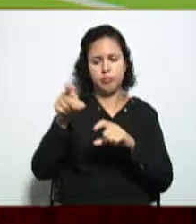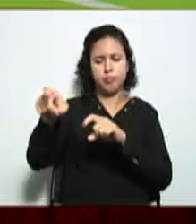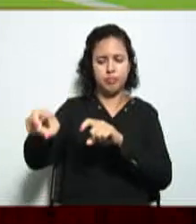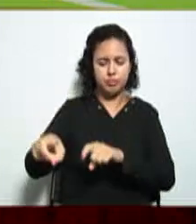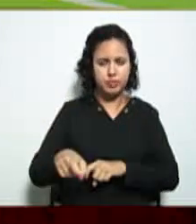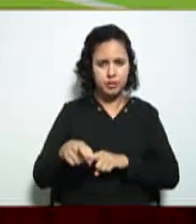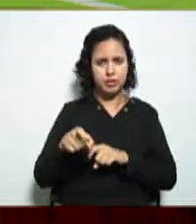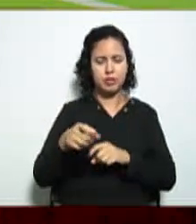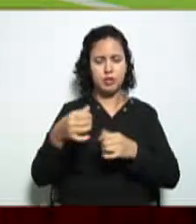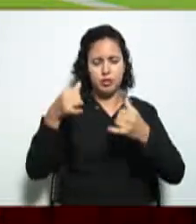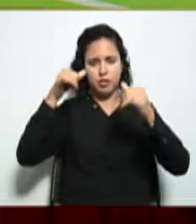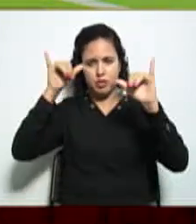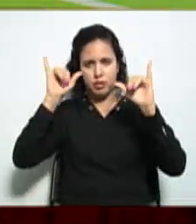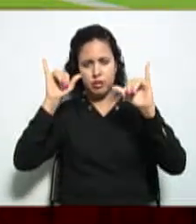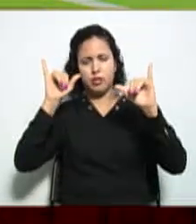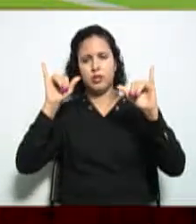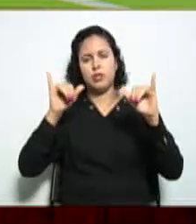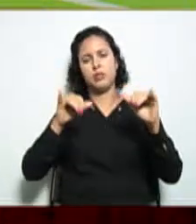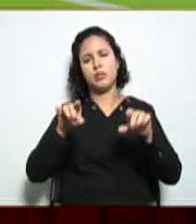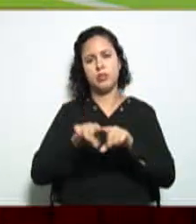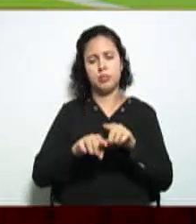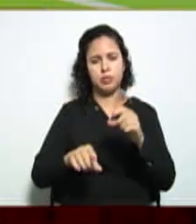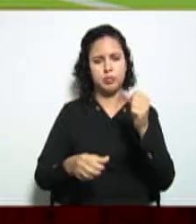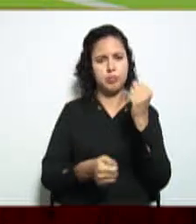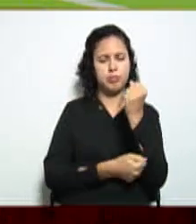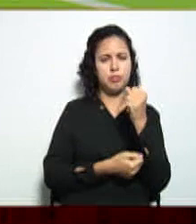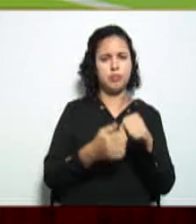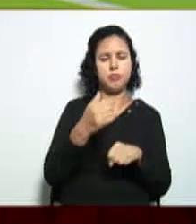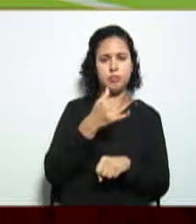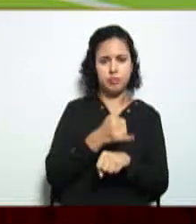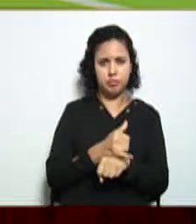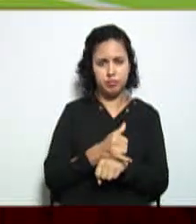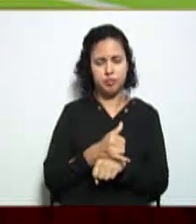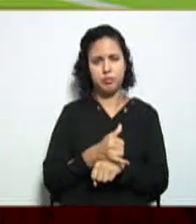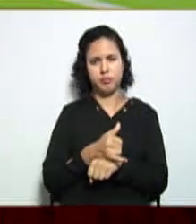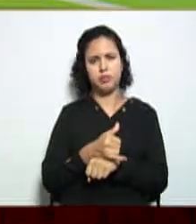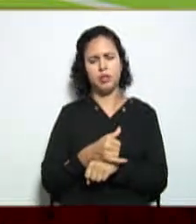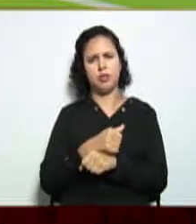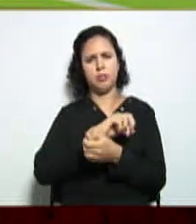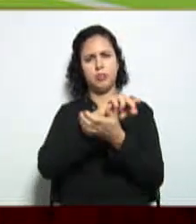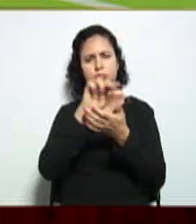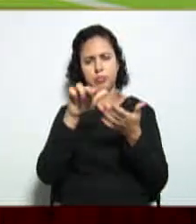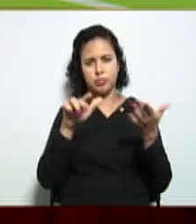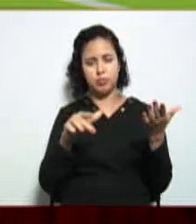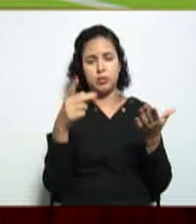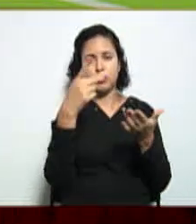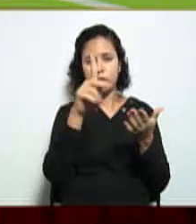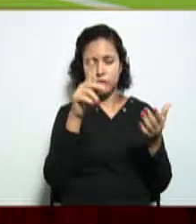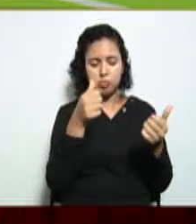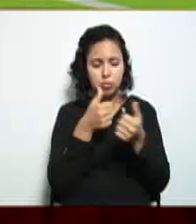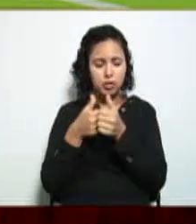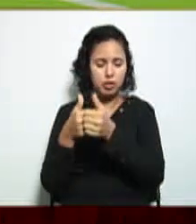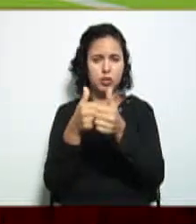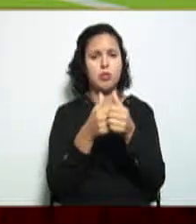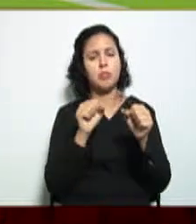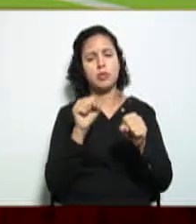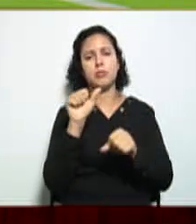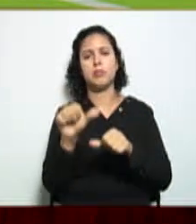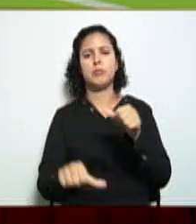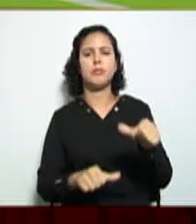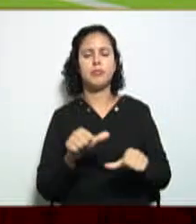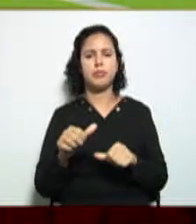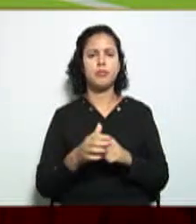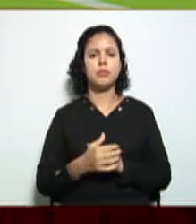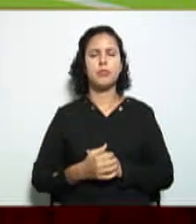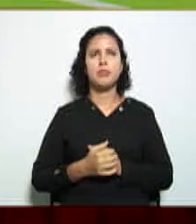agropecuária, mineração. Então, mas existem todas elas no estado de Rondônia. Mas na sua região pode ter essa variação, tá, gente?